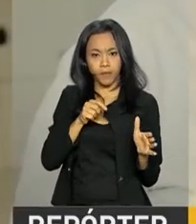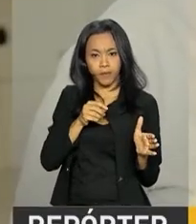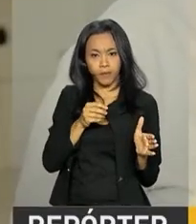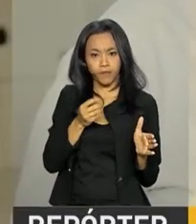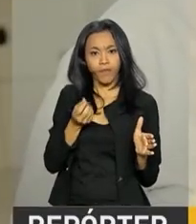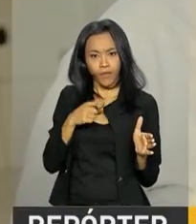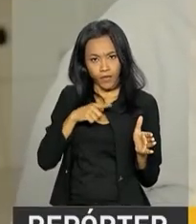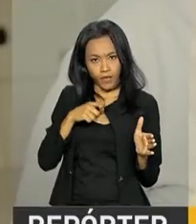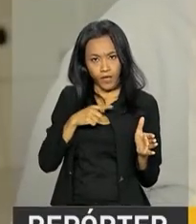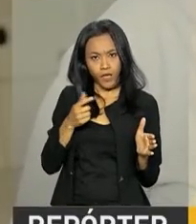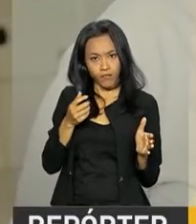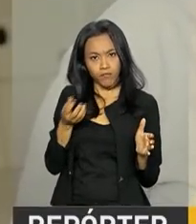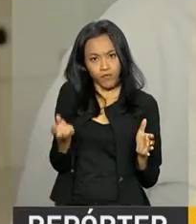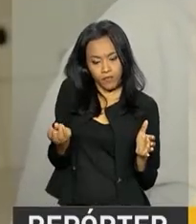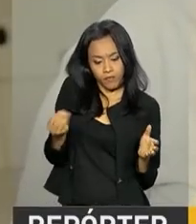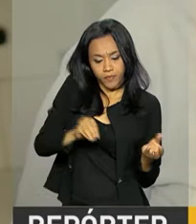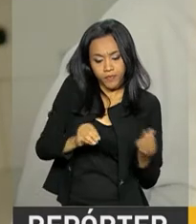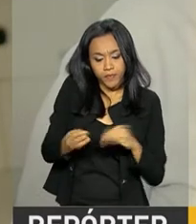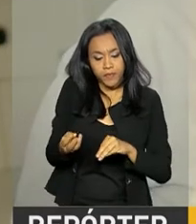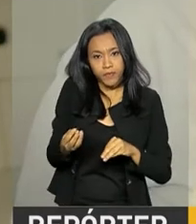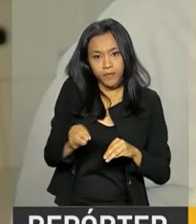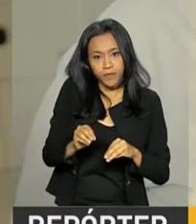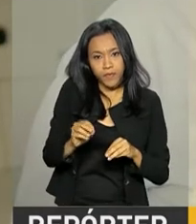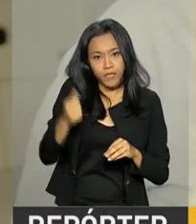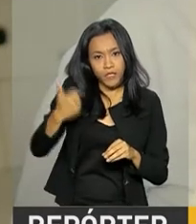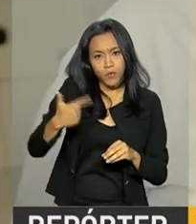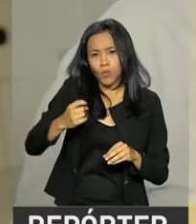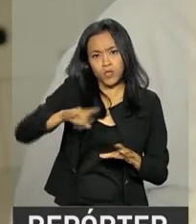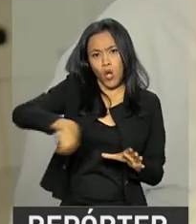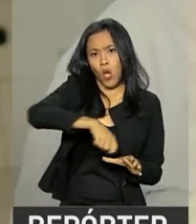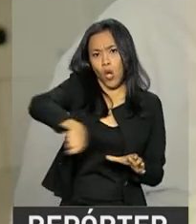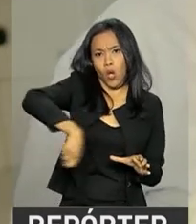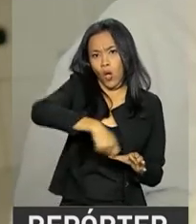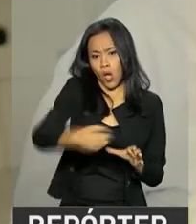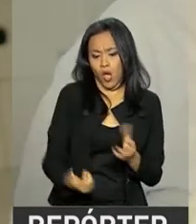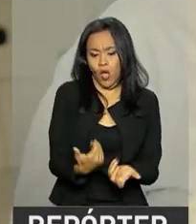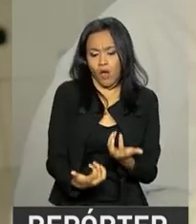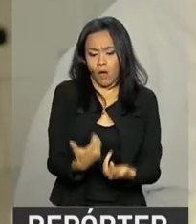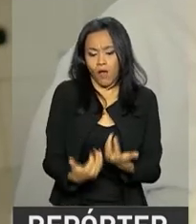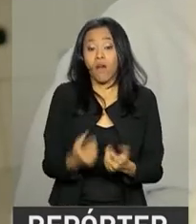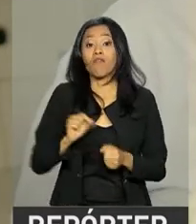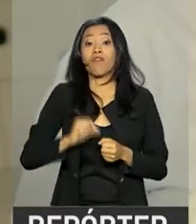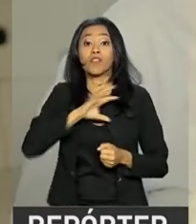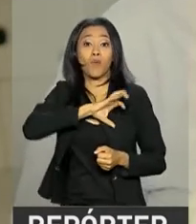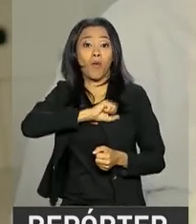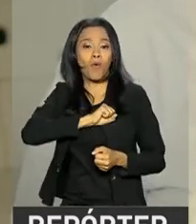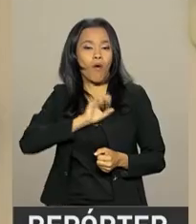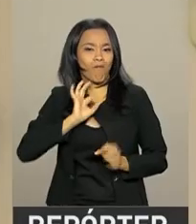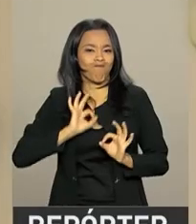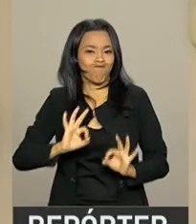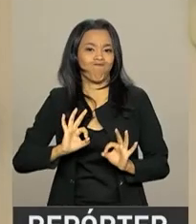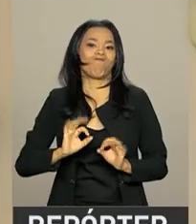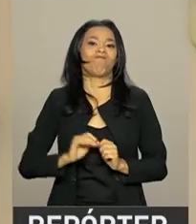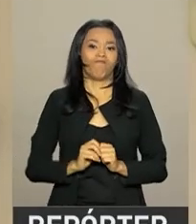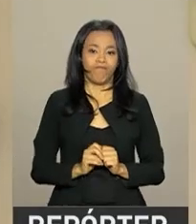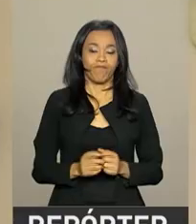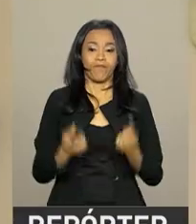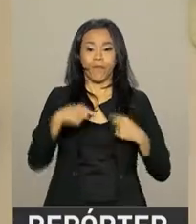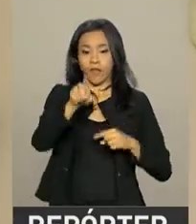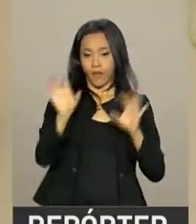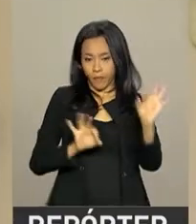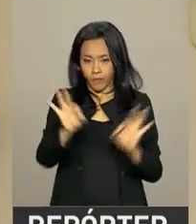que você possa usar. E segundo, também não é só cozinhar, que tudo que você faz com amor, tudo vale a pena. A preocupação